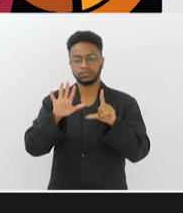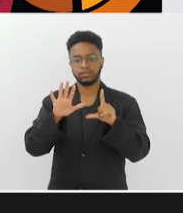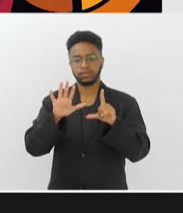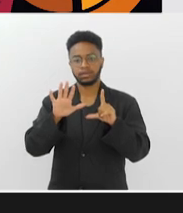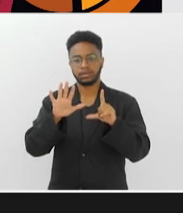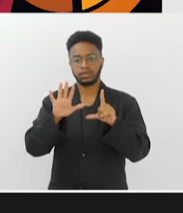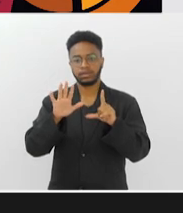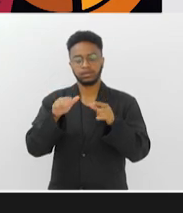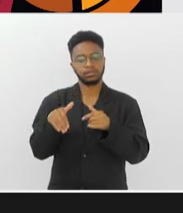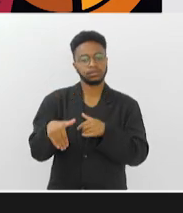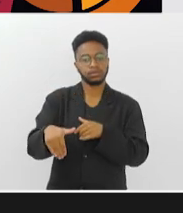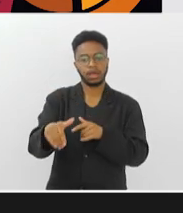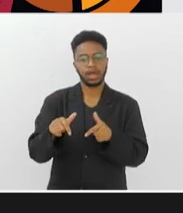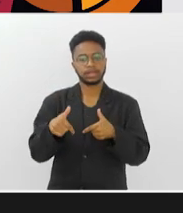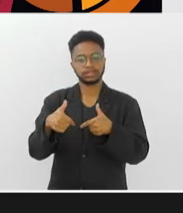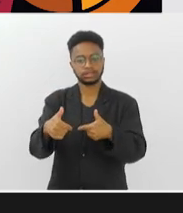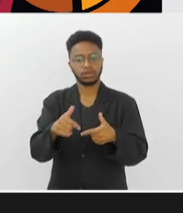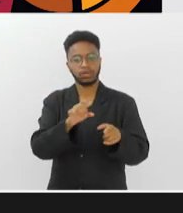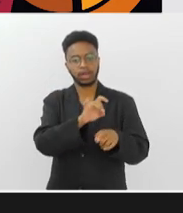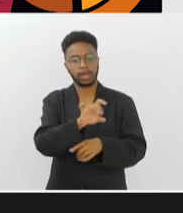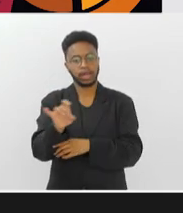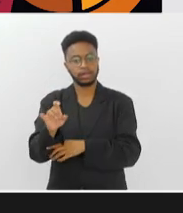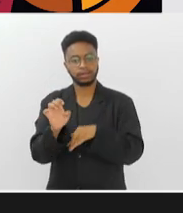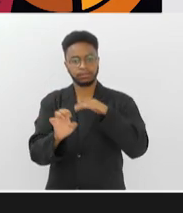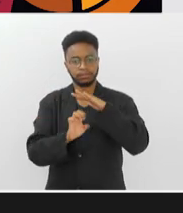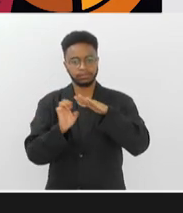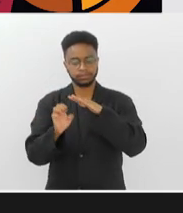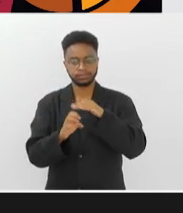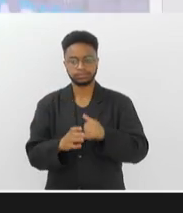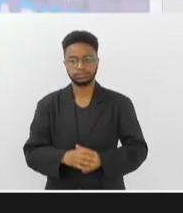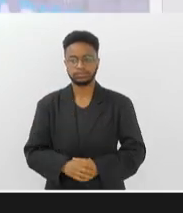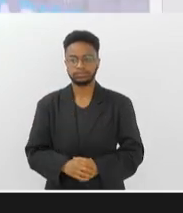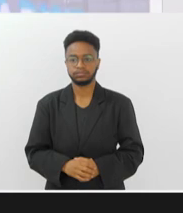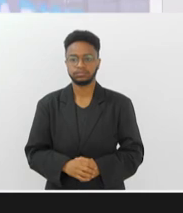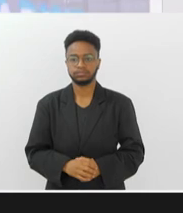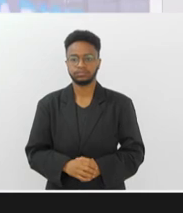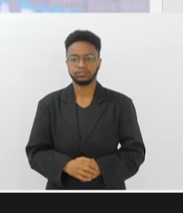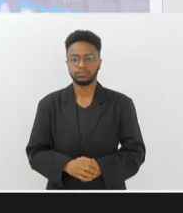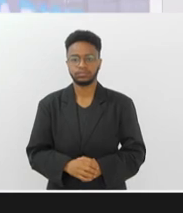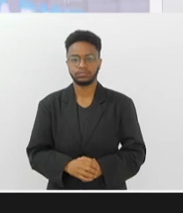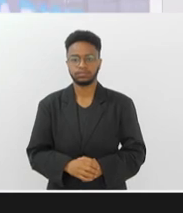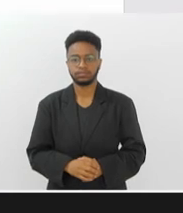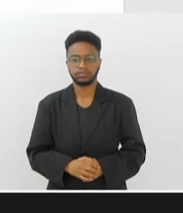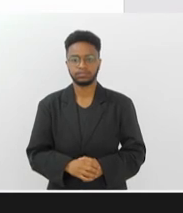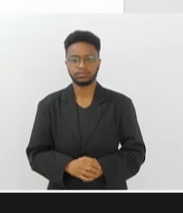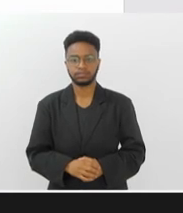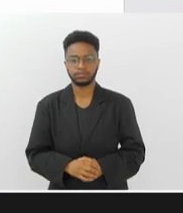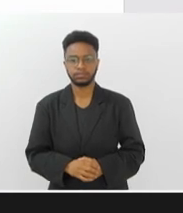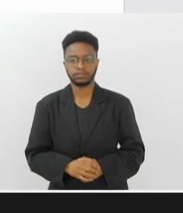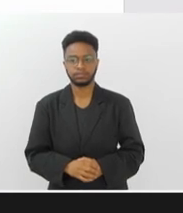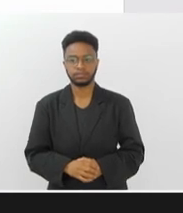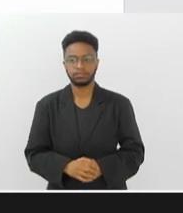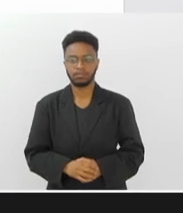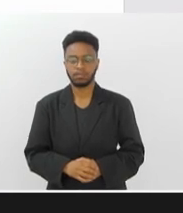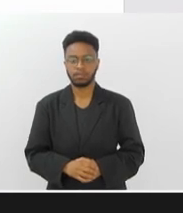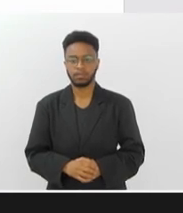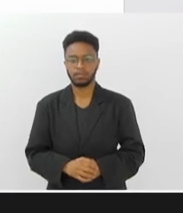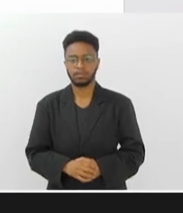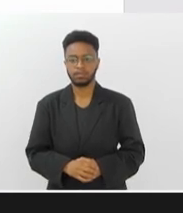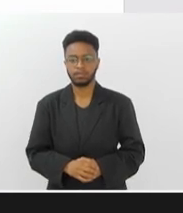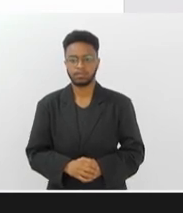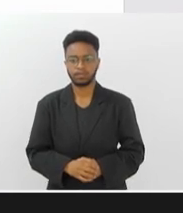de aproximação dos empresários. É uma região onde esteve a sede do Rei do Congo.